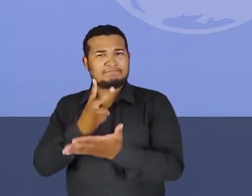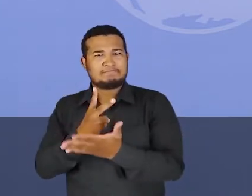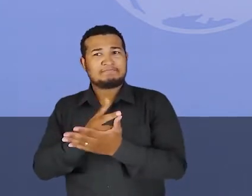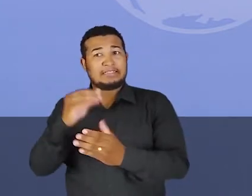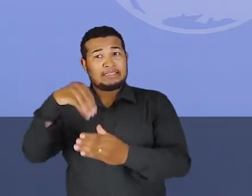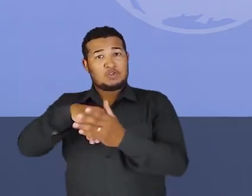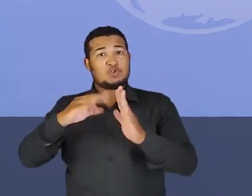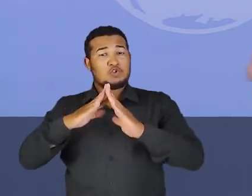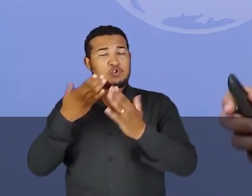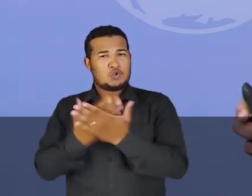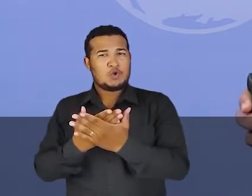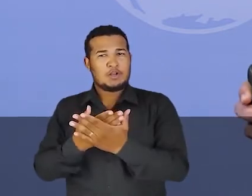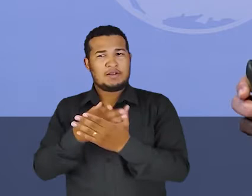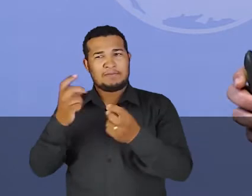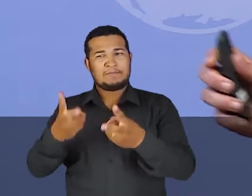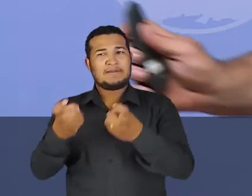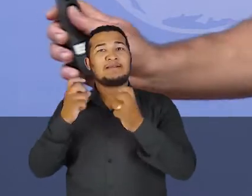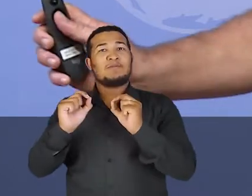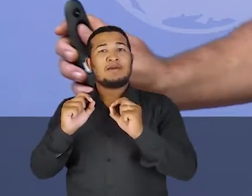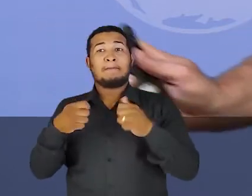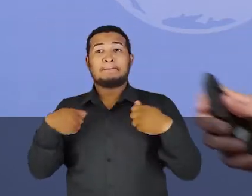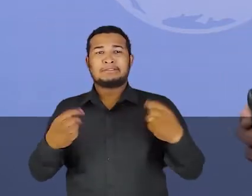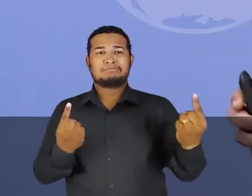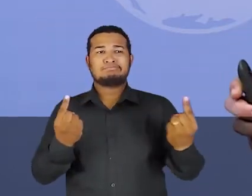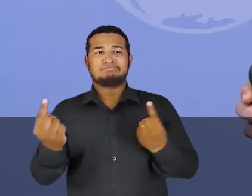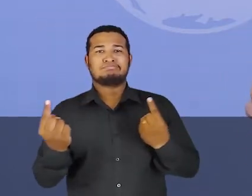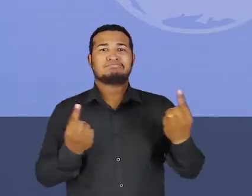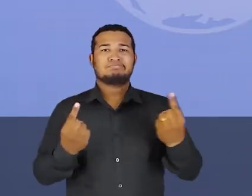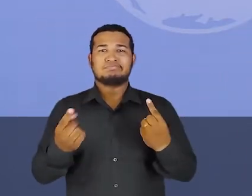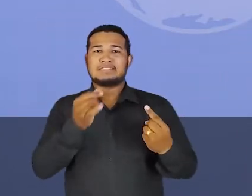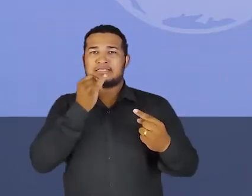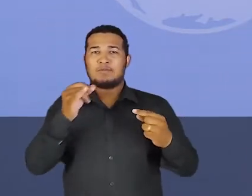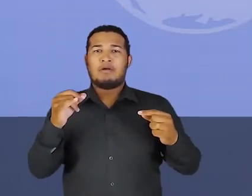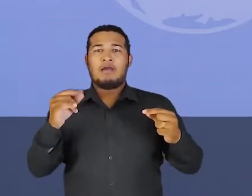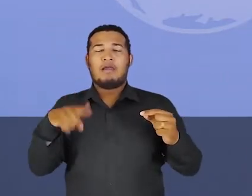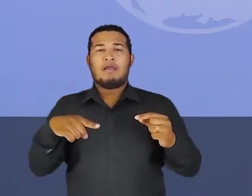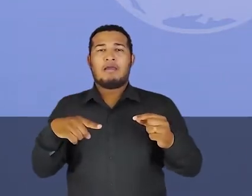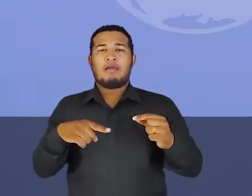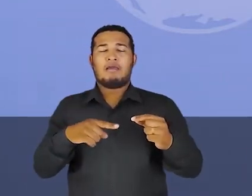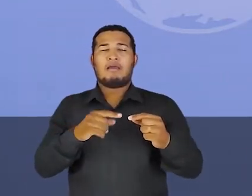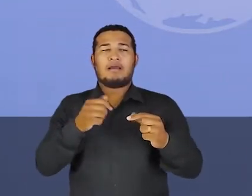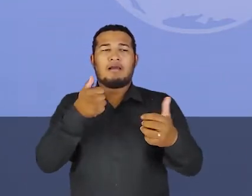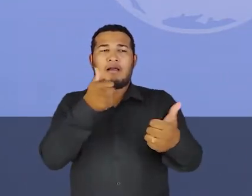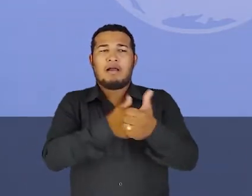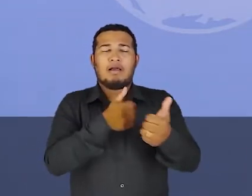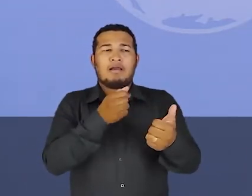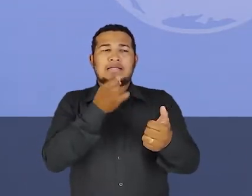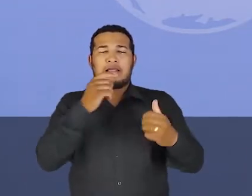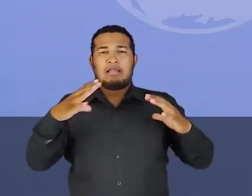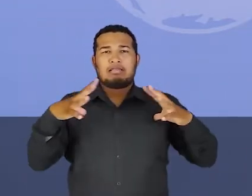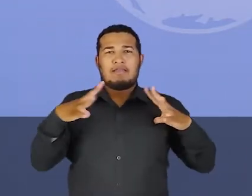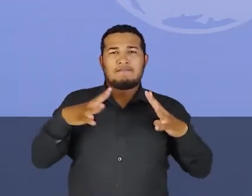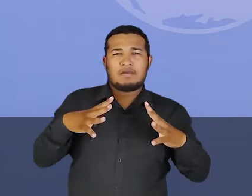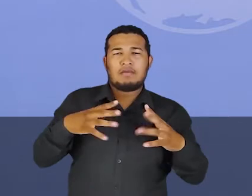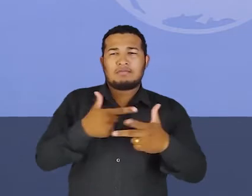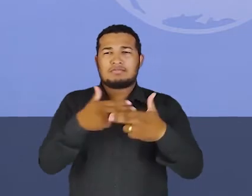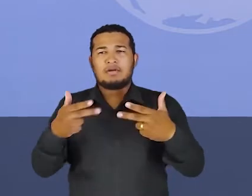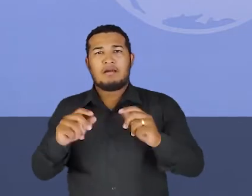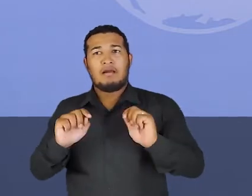você observa que um depende do outro naquela formação de defesa, na formação de ataque, tem que ter uma sinergia, tem